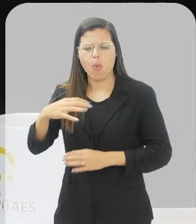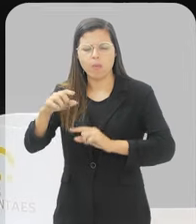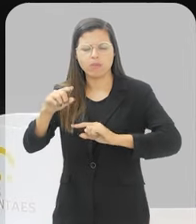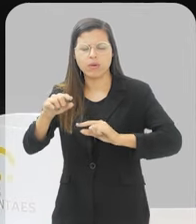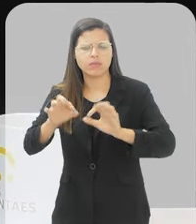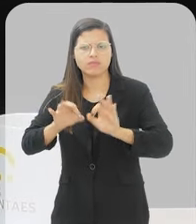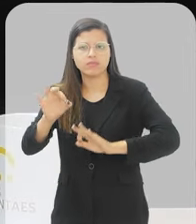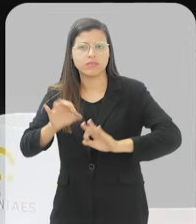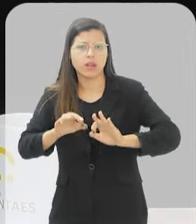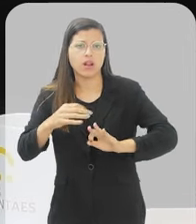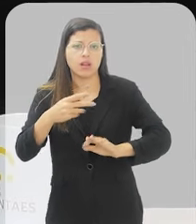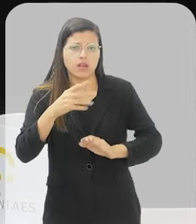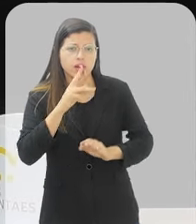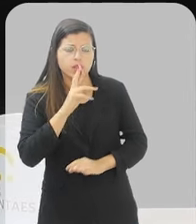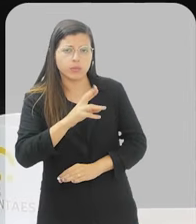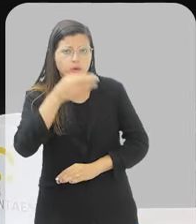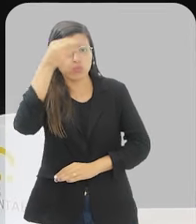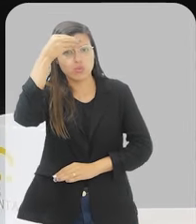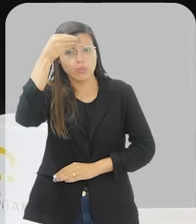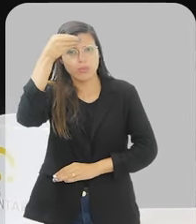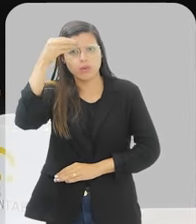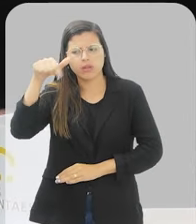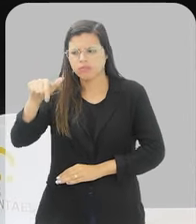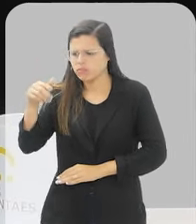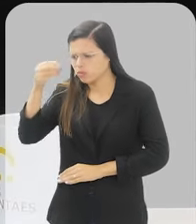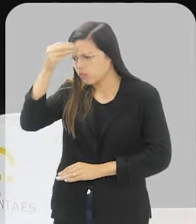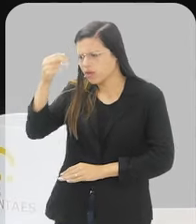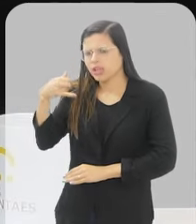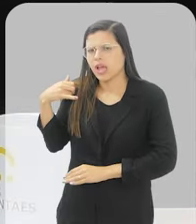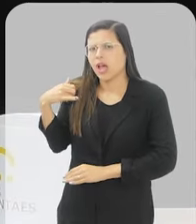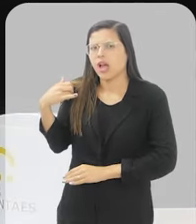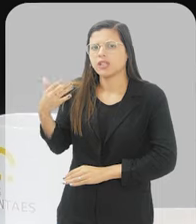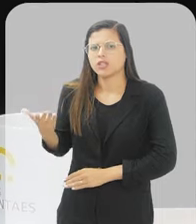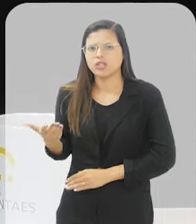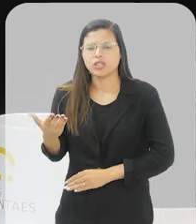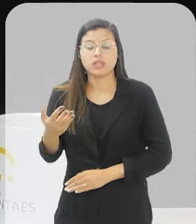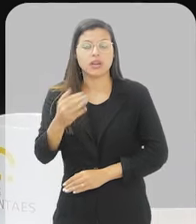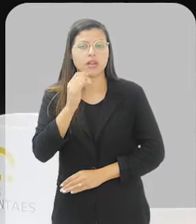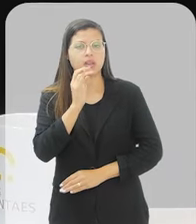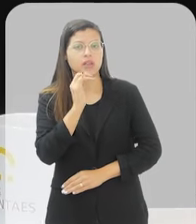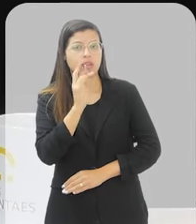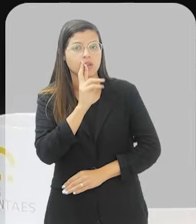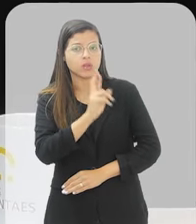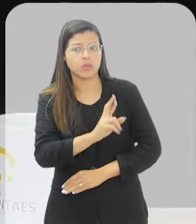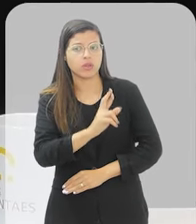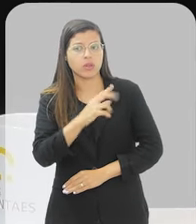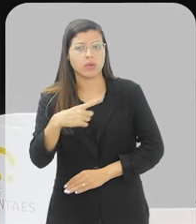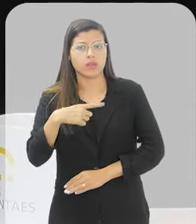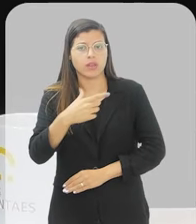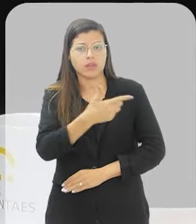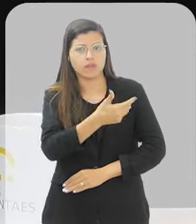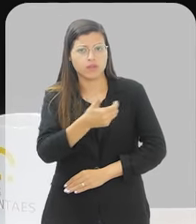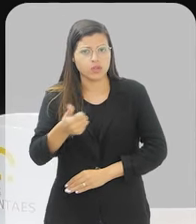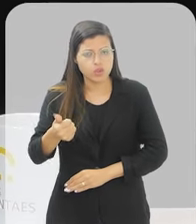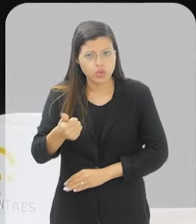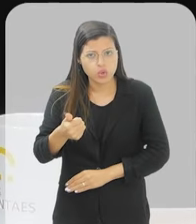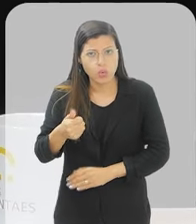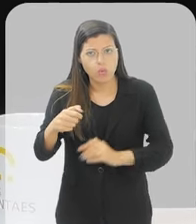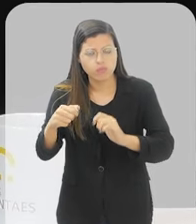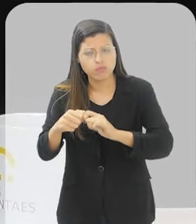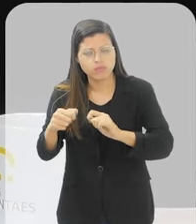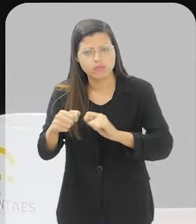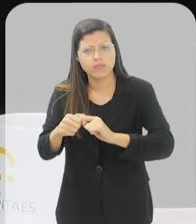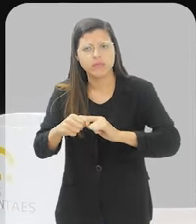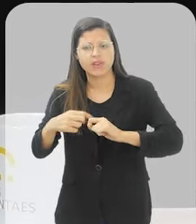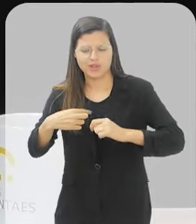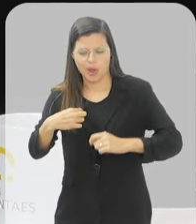que está fazendo a minha fantasia. Ele perguntou: mas seu sobrinho, sim, quantos anos ele tem? Ah, ele tem 21, vai fazer 22 agora. Ué, um rapaz de 21